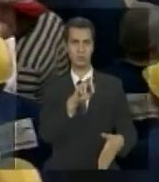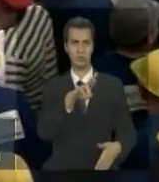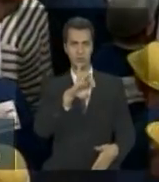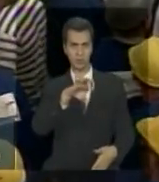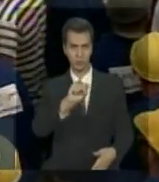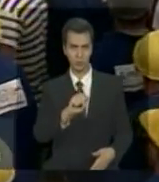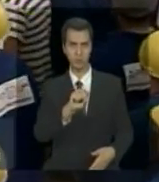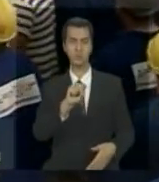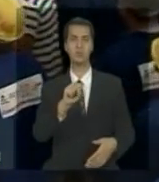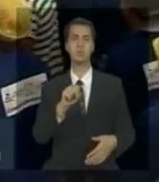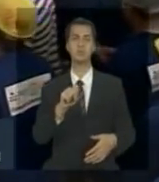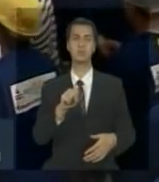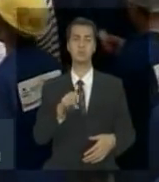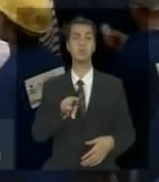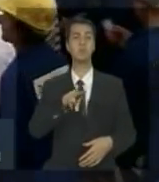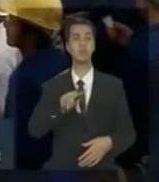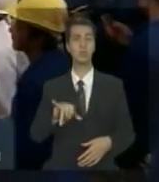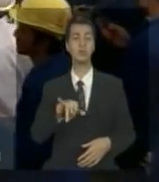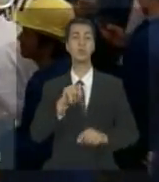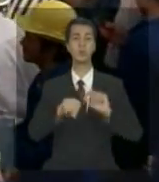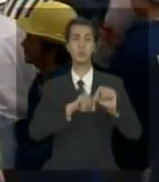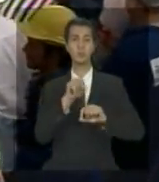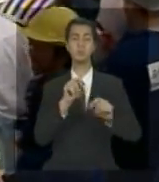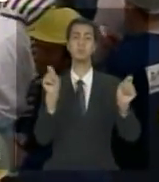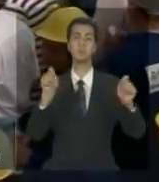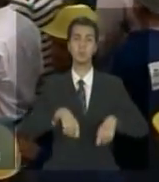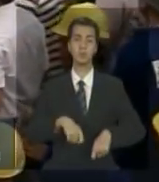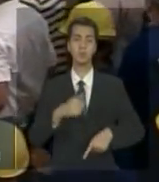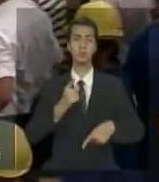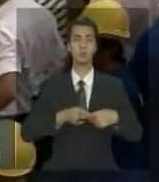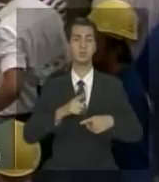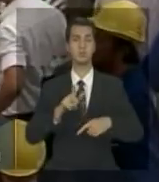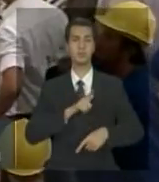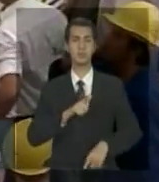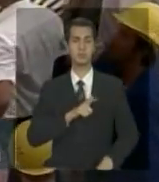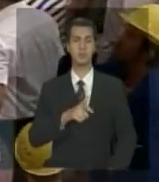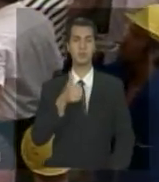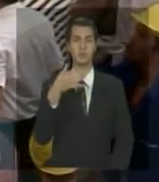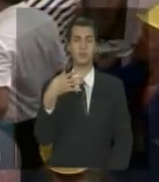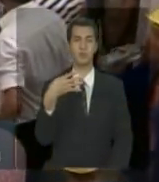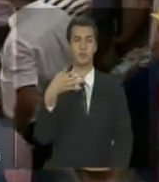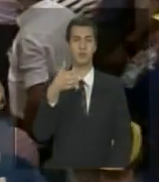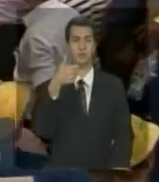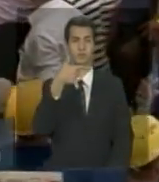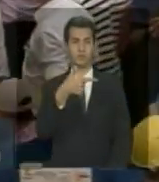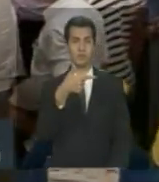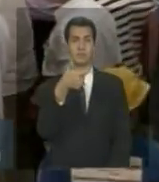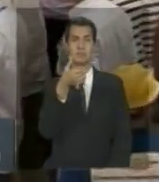temporários do semiárido vai ser possível com a retirada contínua dos